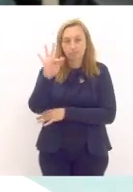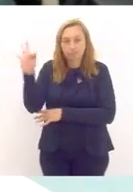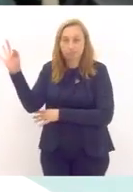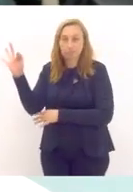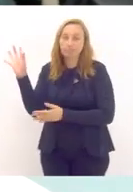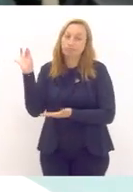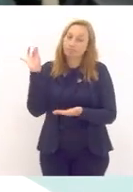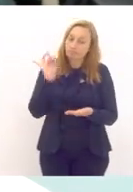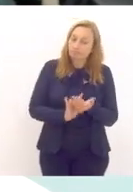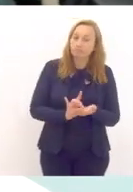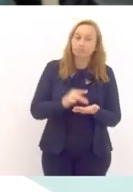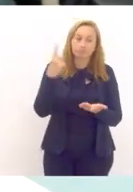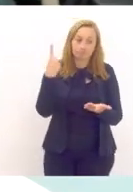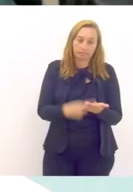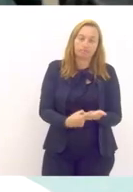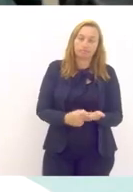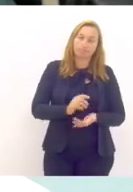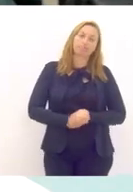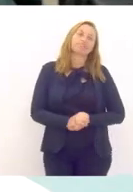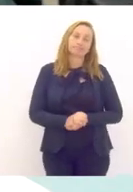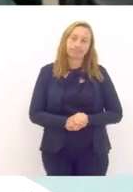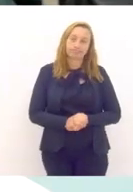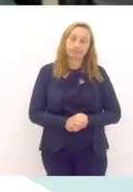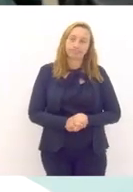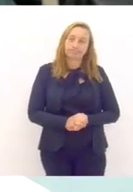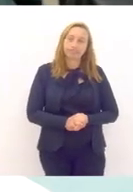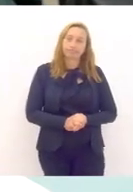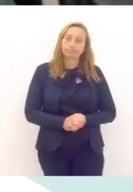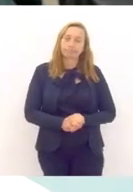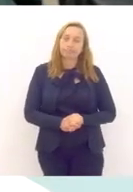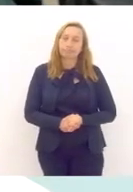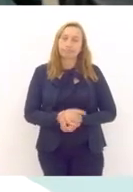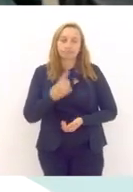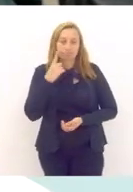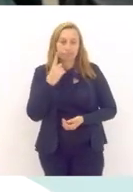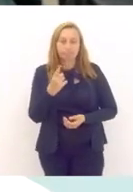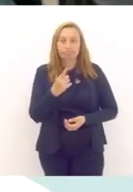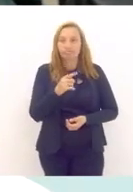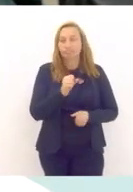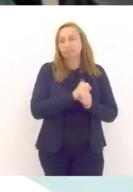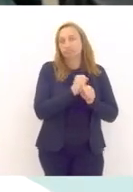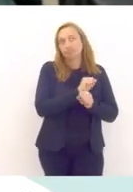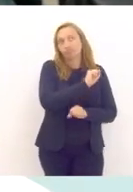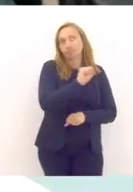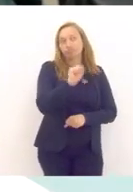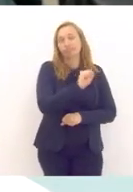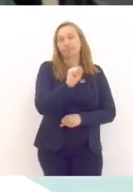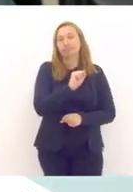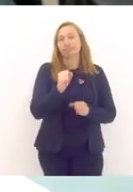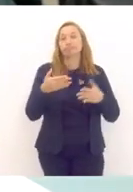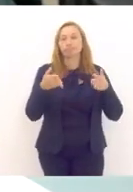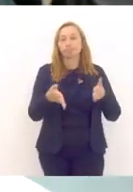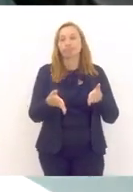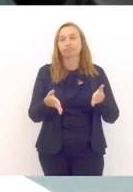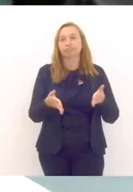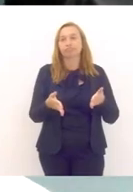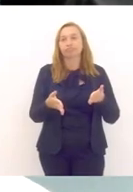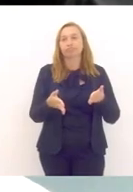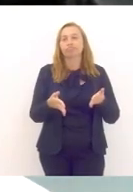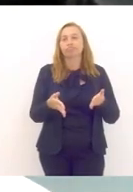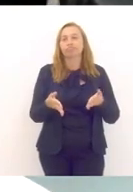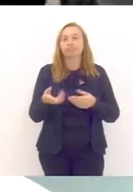pacto federativo que o constituinte original de 88 concentrou muita